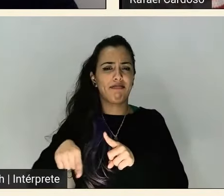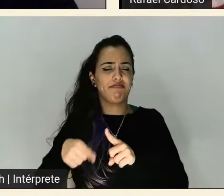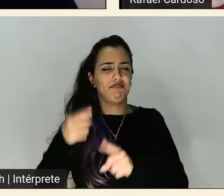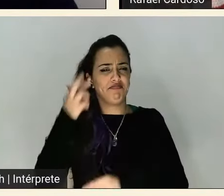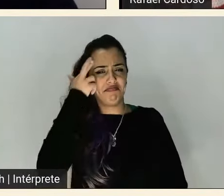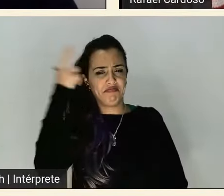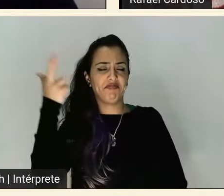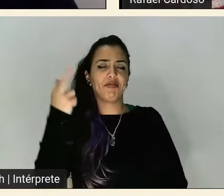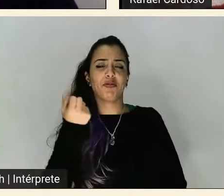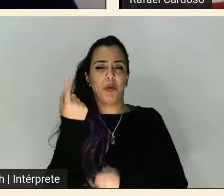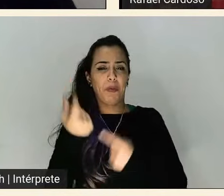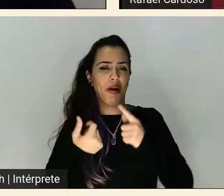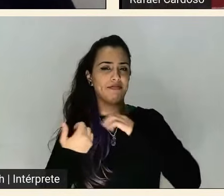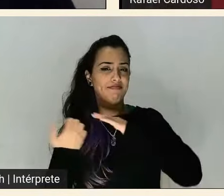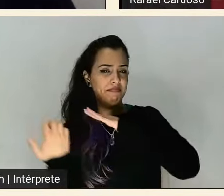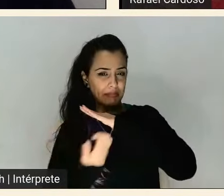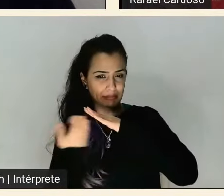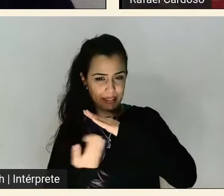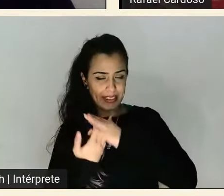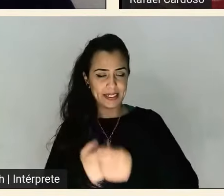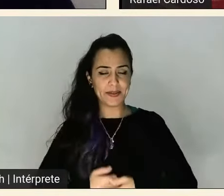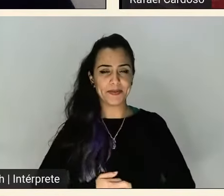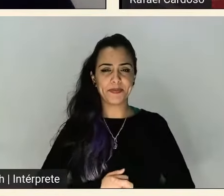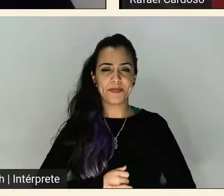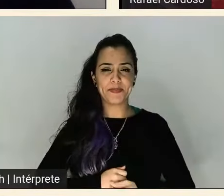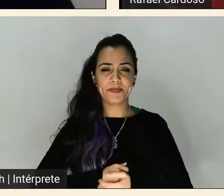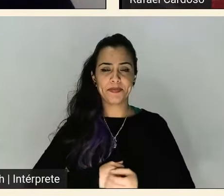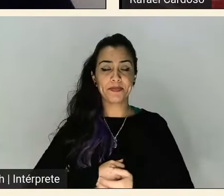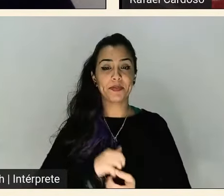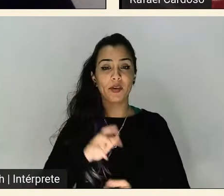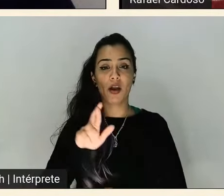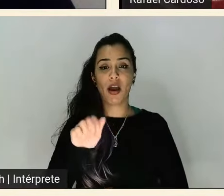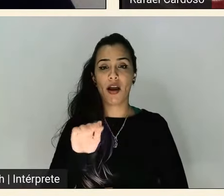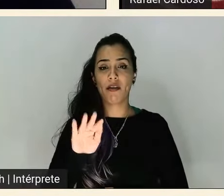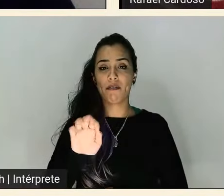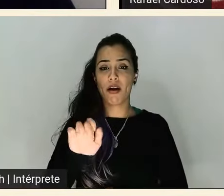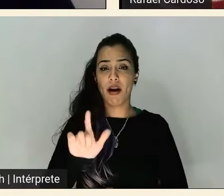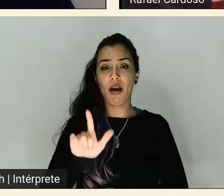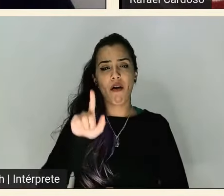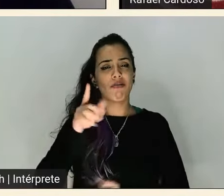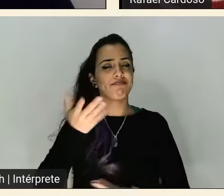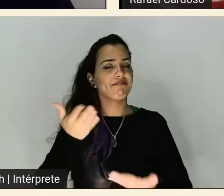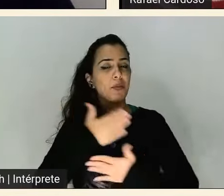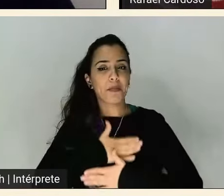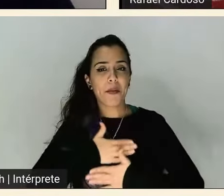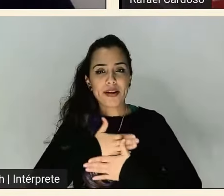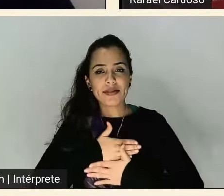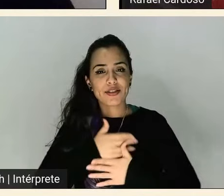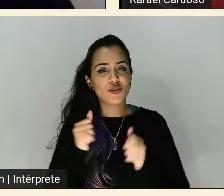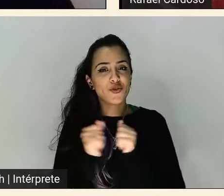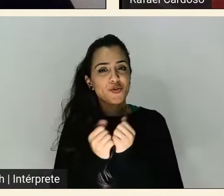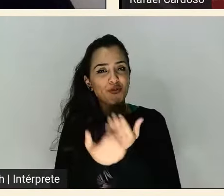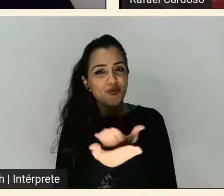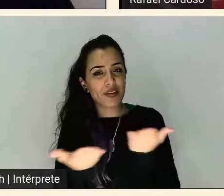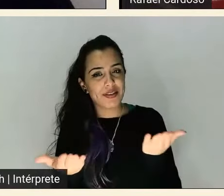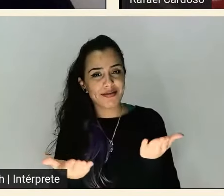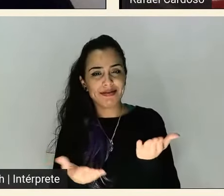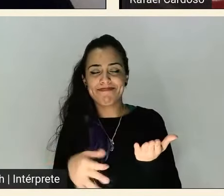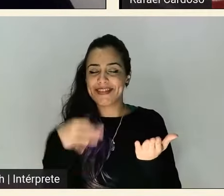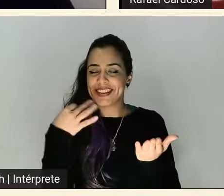Kunst Historiker. Rafael, é um prazer ter você aqui com a gente, e vai ser excelente poder ouvir